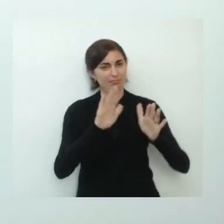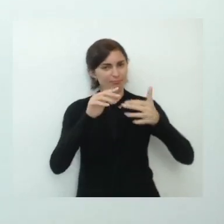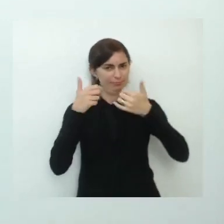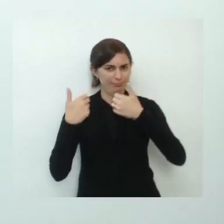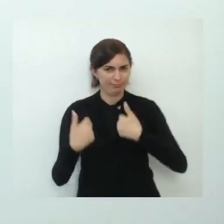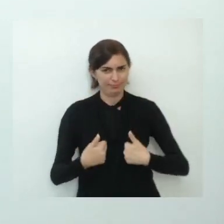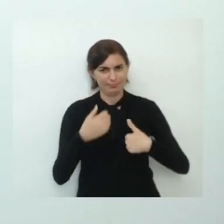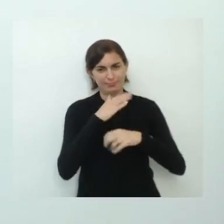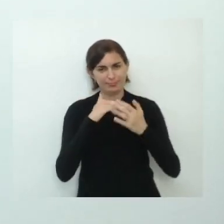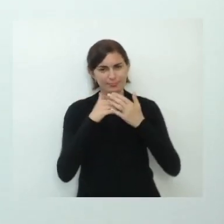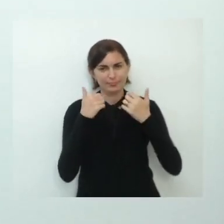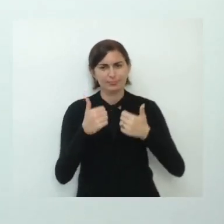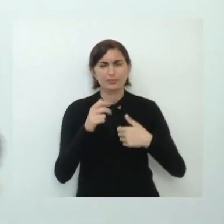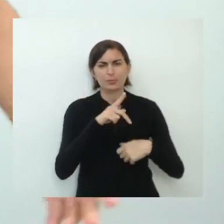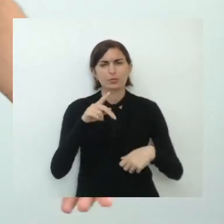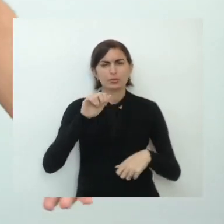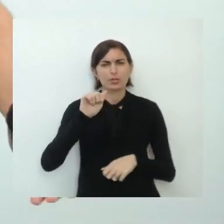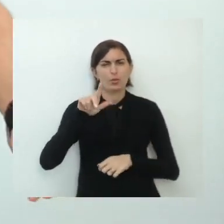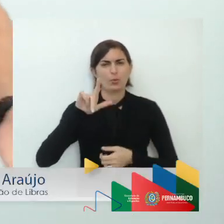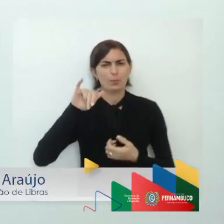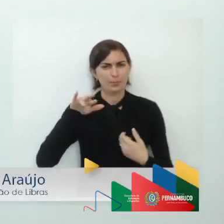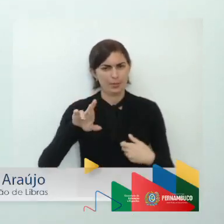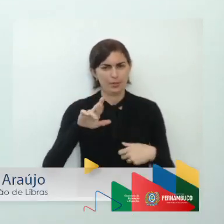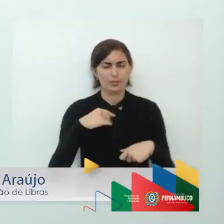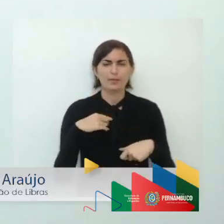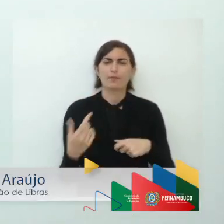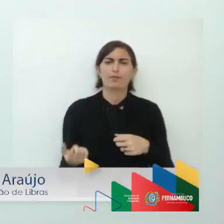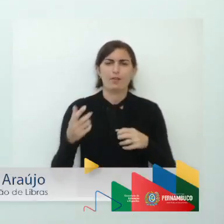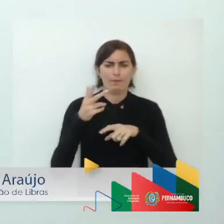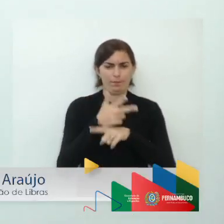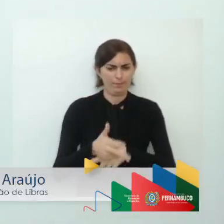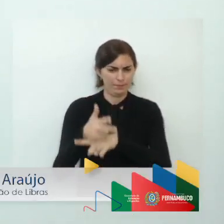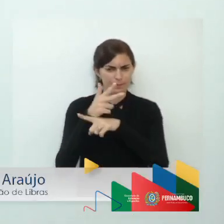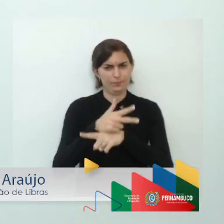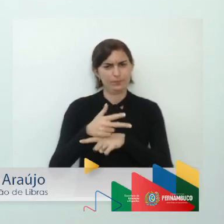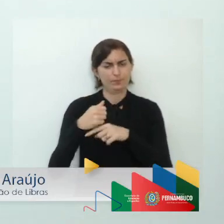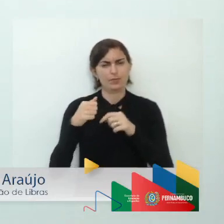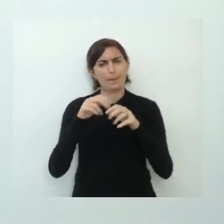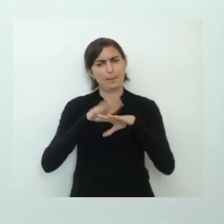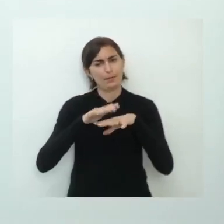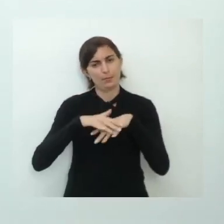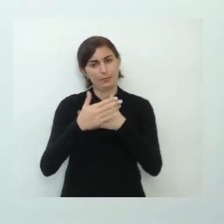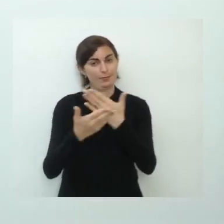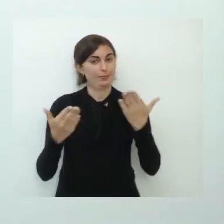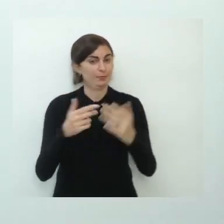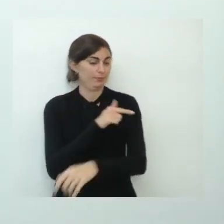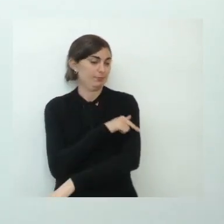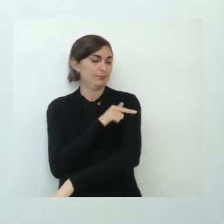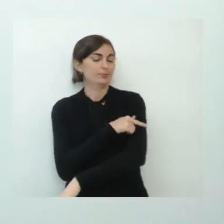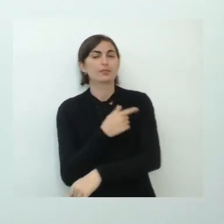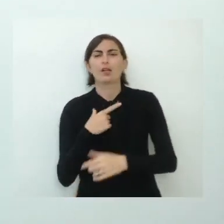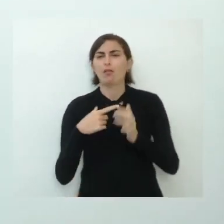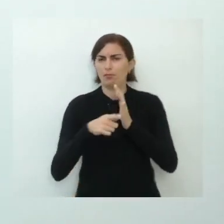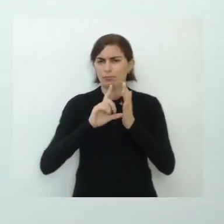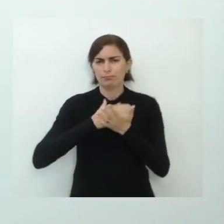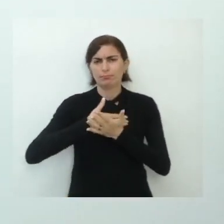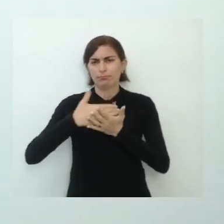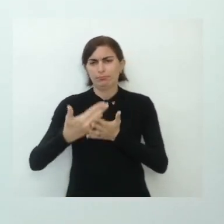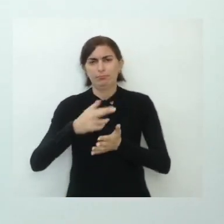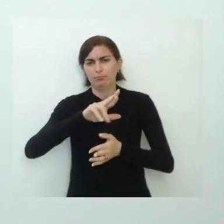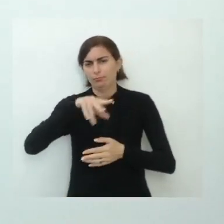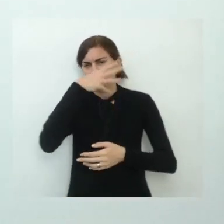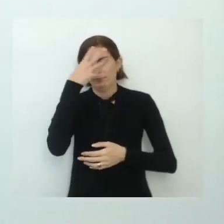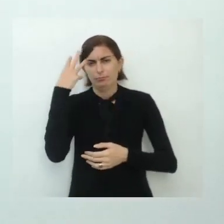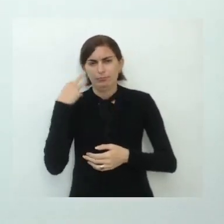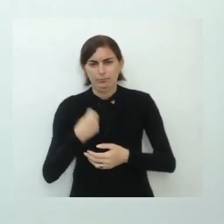Olá pessoal, tudo bem? Professor Almicerpa aqui de volta para a videoaula de matemática para você do 7º ano. Antes de iniciar, não